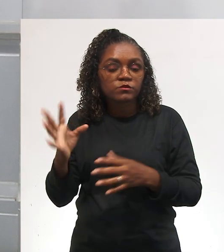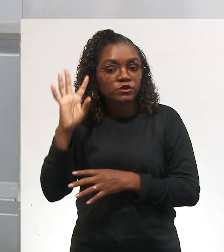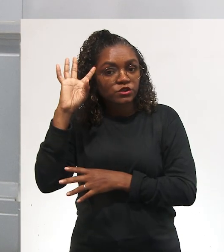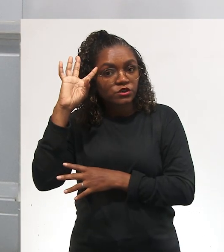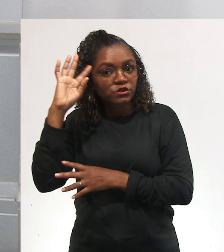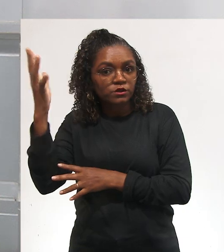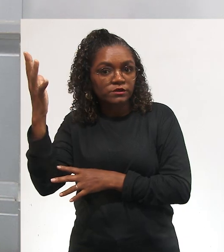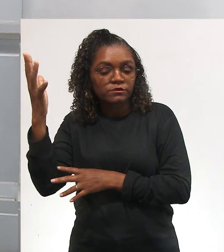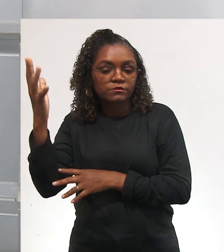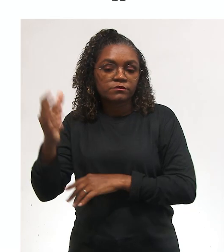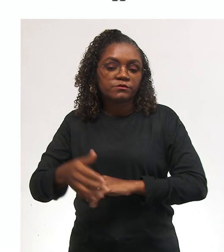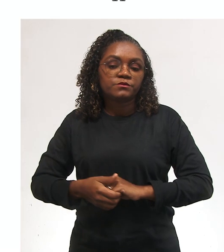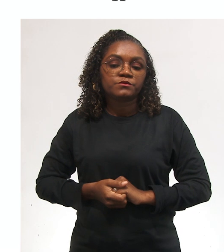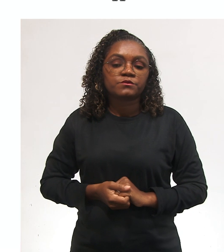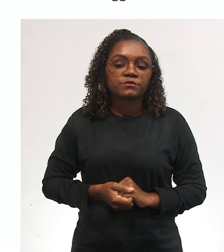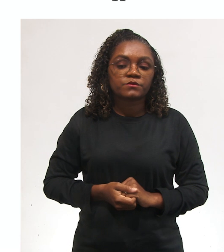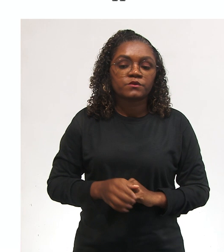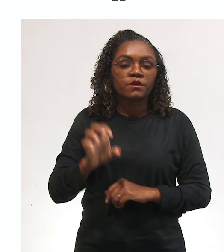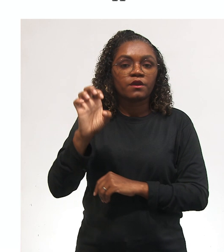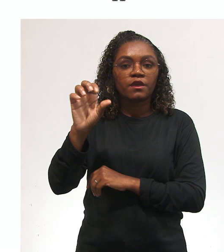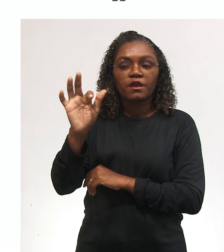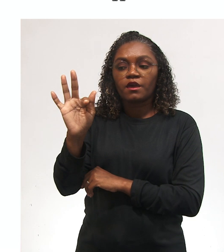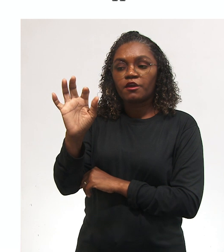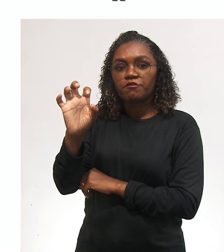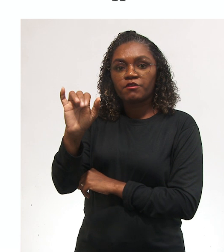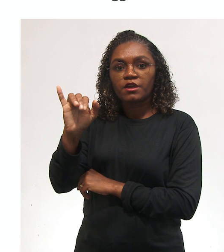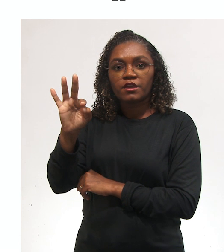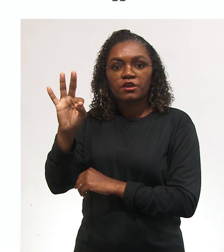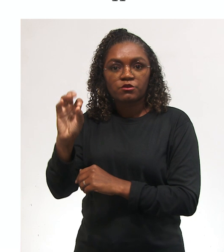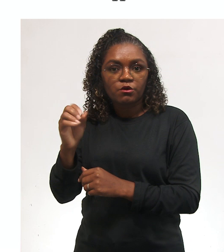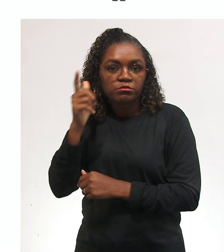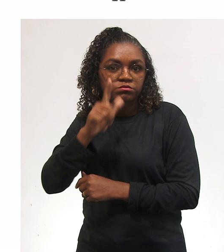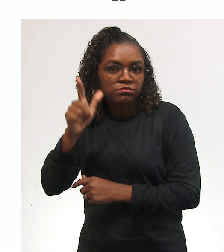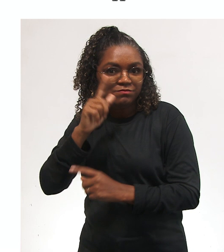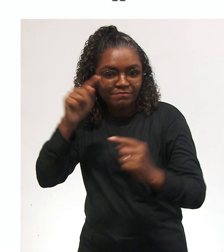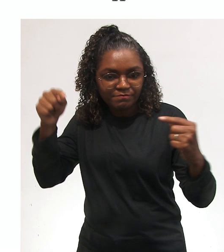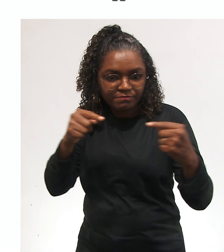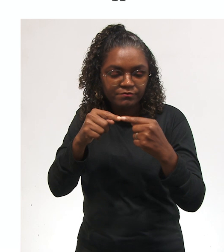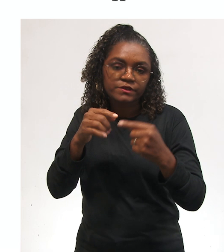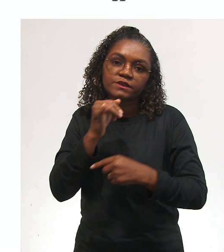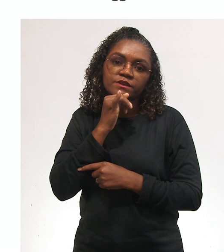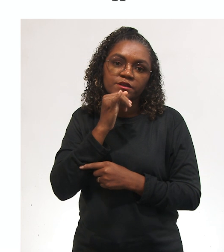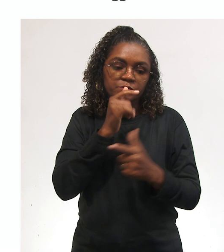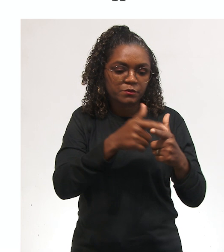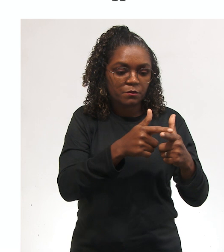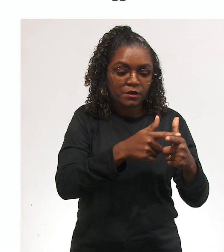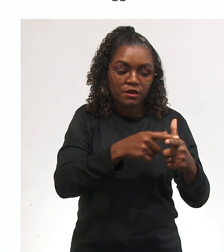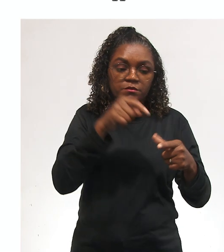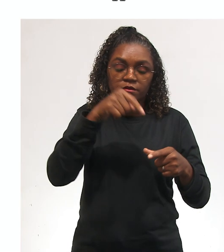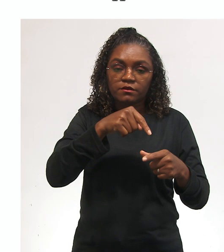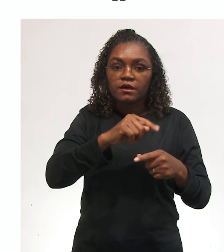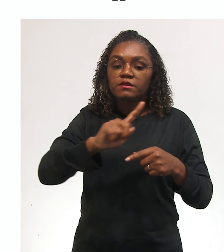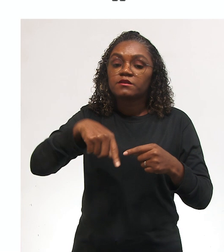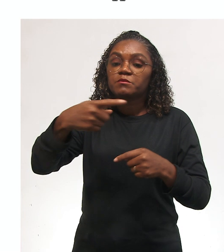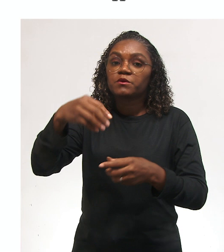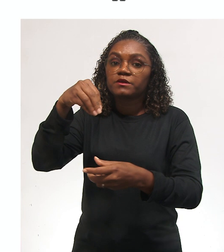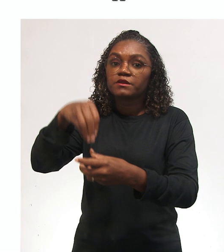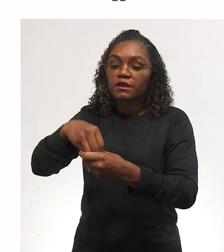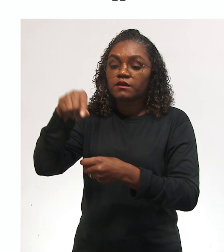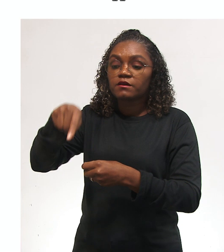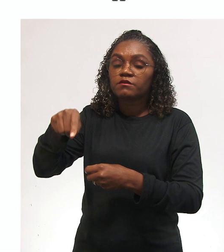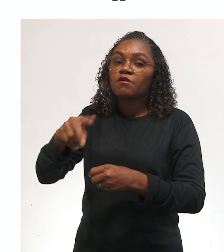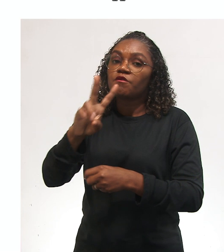causa e efeito. O efeito que aquelas soluções ou aqueles problemas, né, podem causar dentro